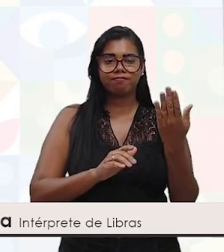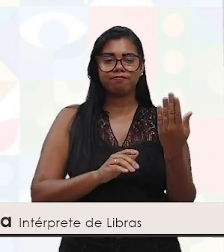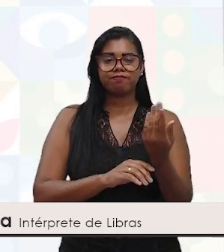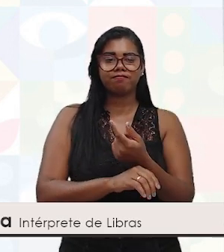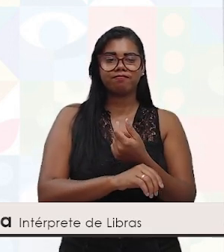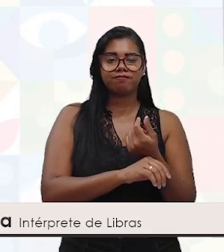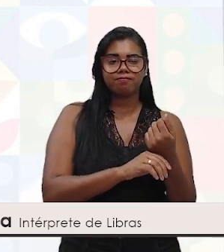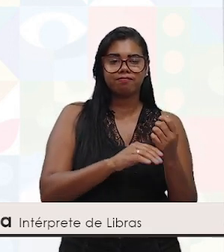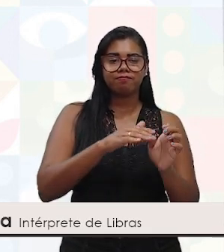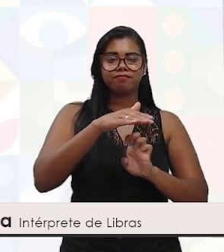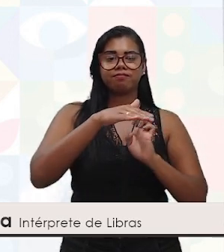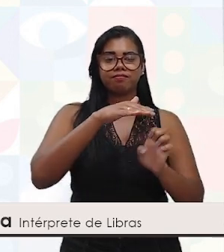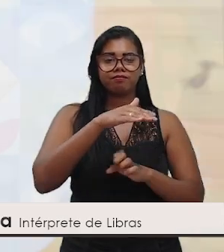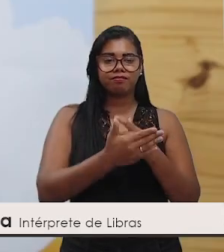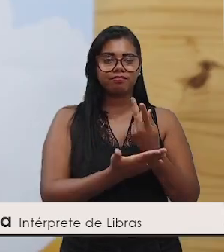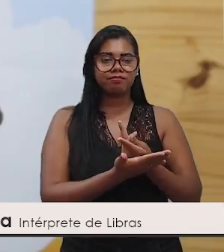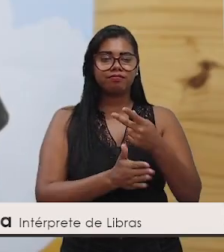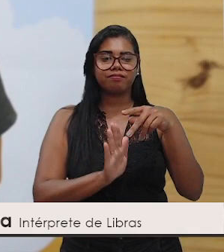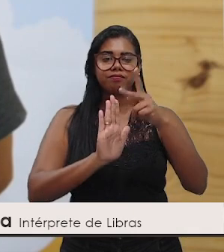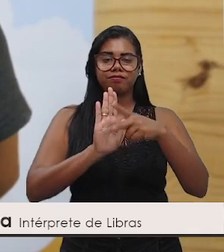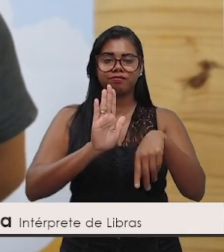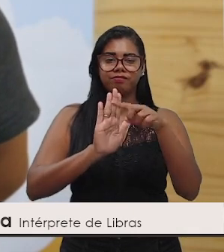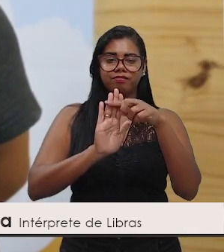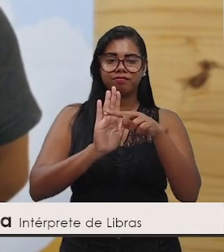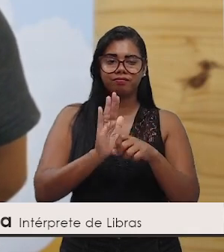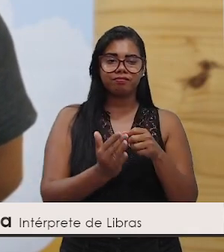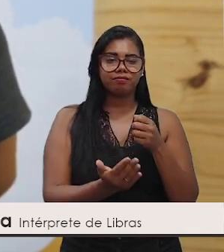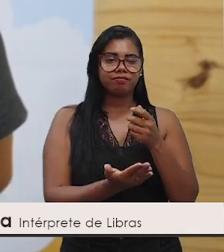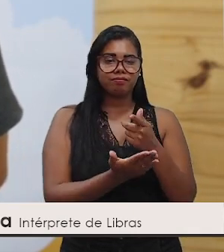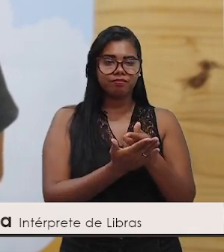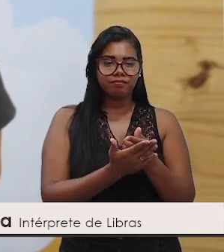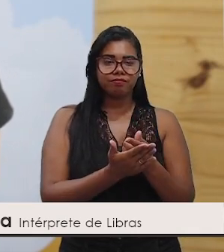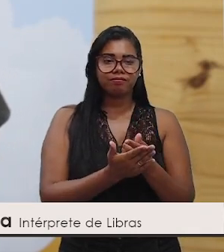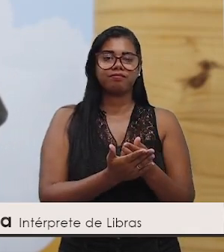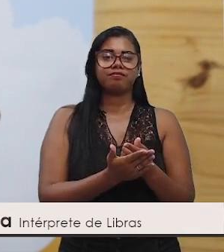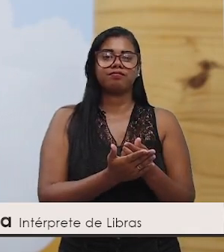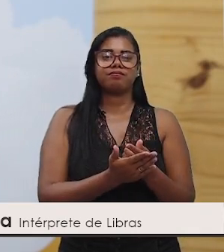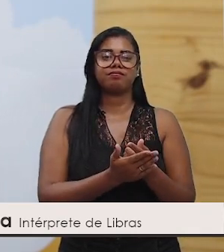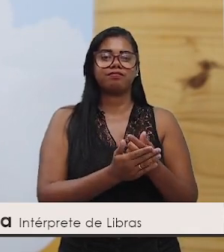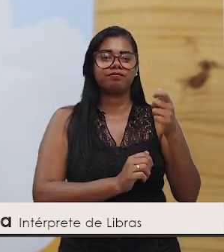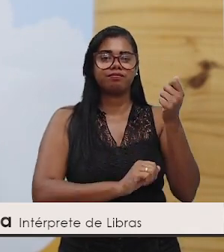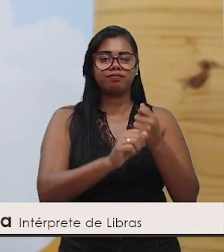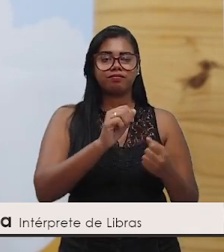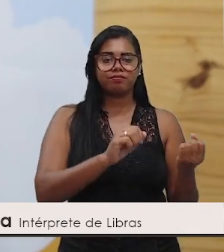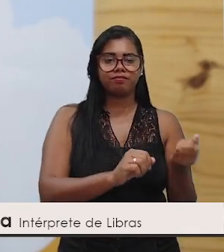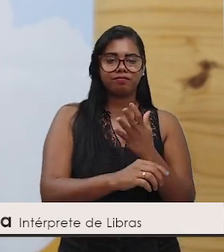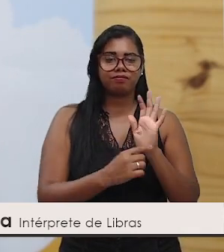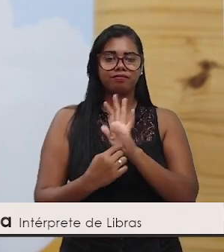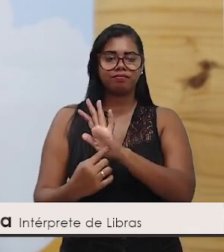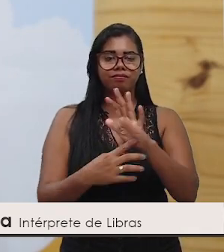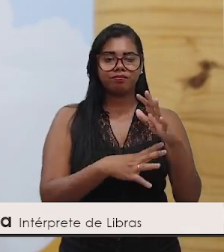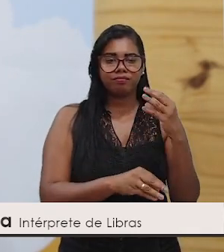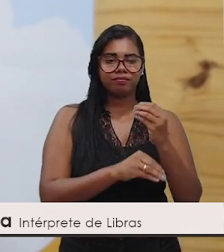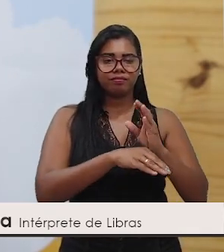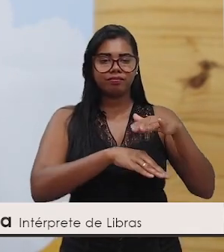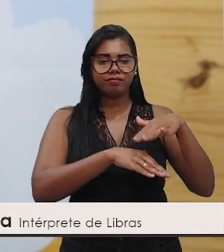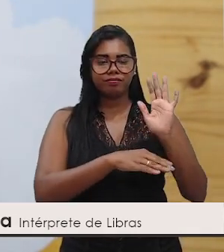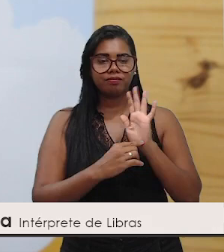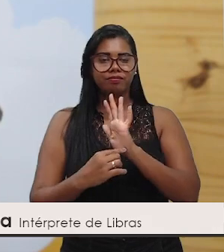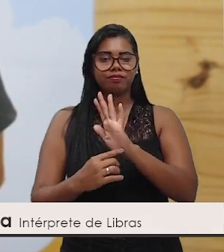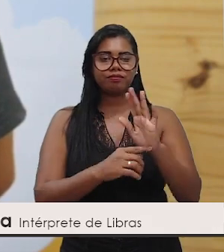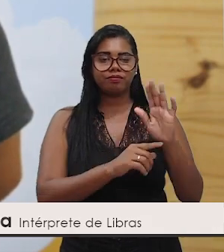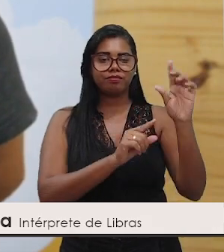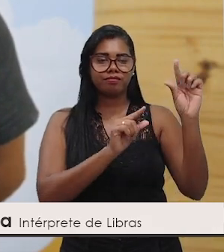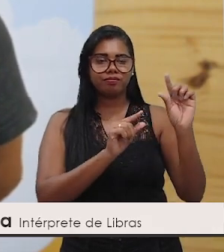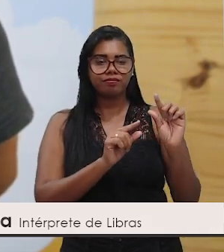empresa, permitindo o melhor planejamento das compras e da produção. Isso resulta em uma operação mais eficiente,